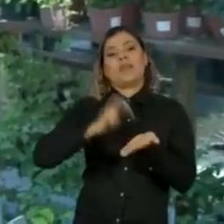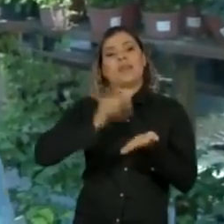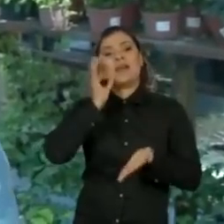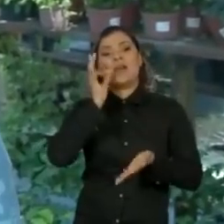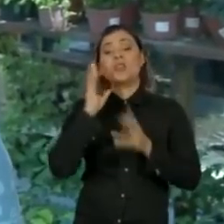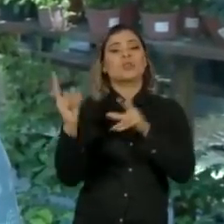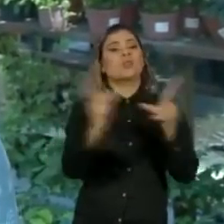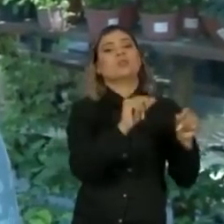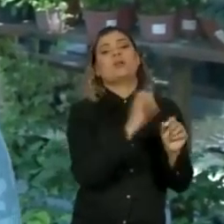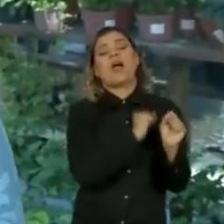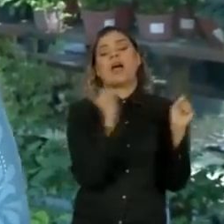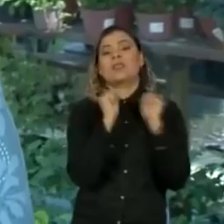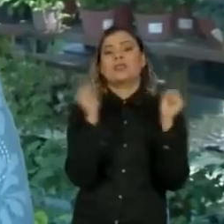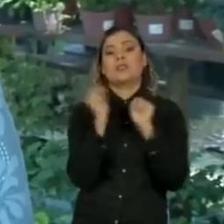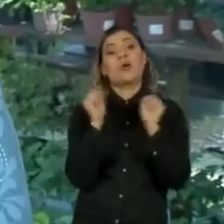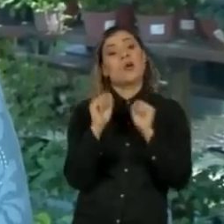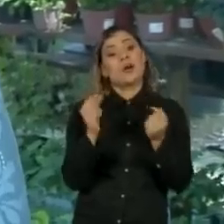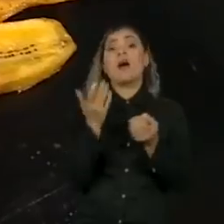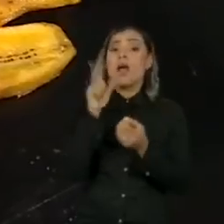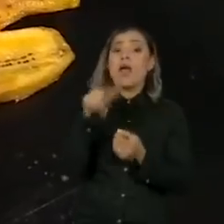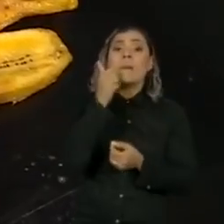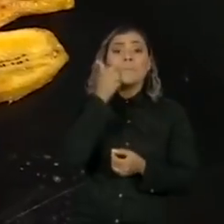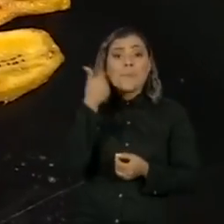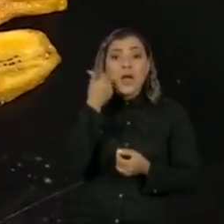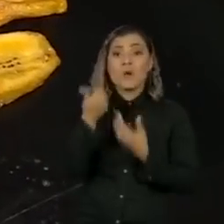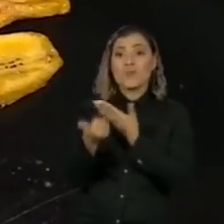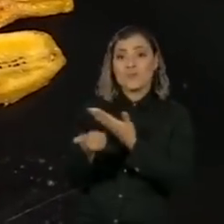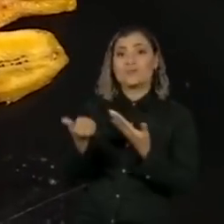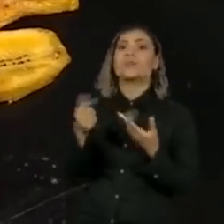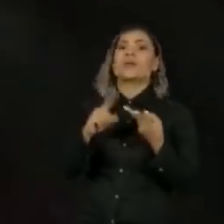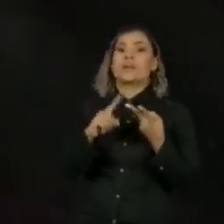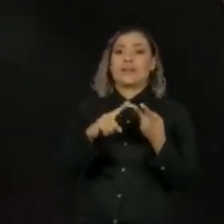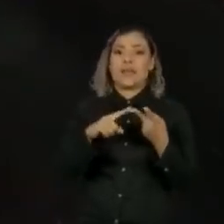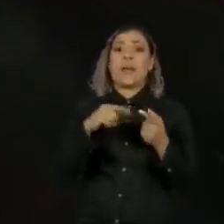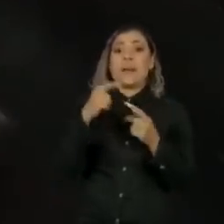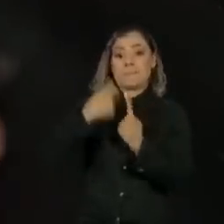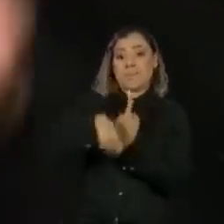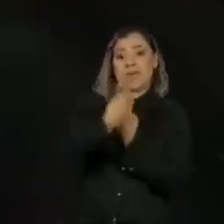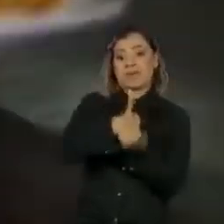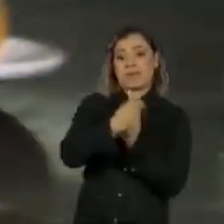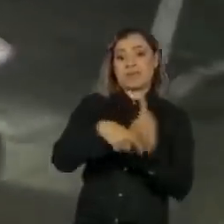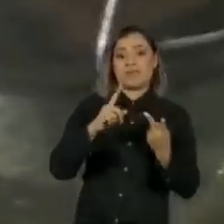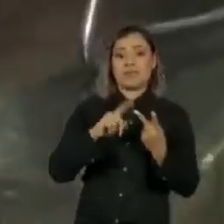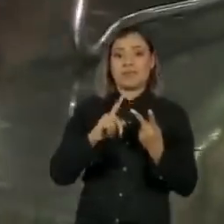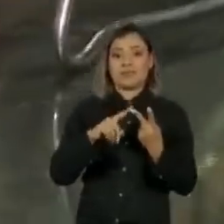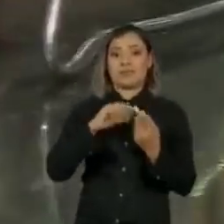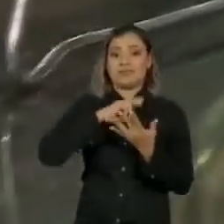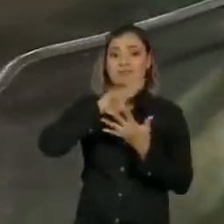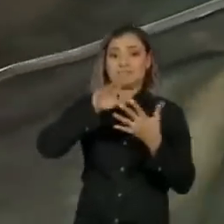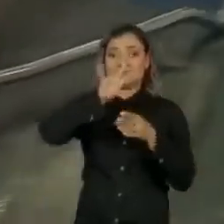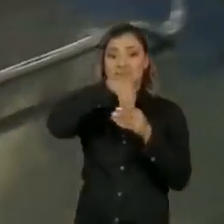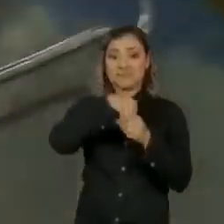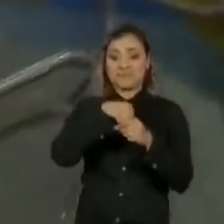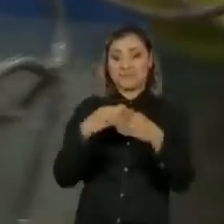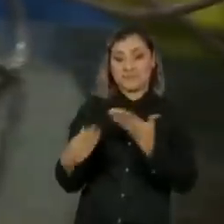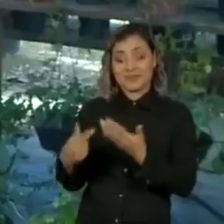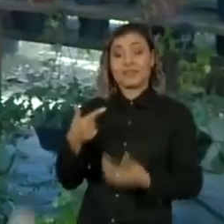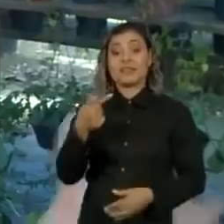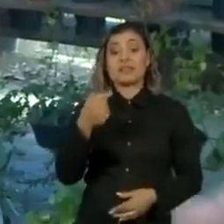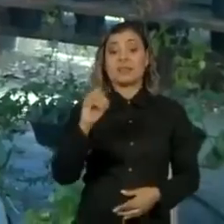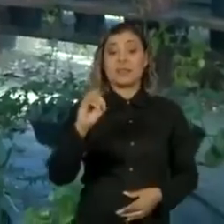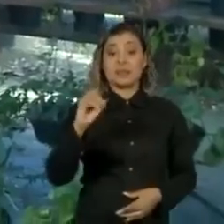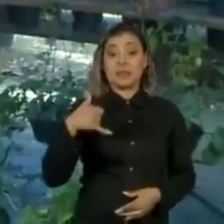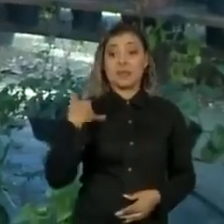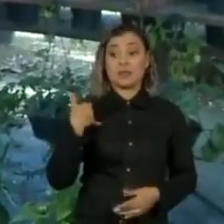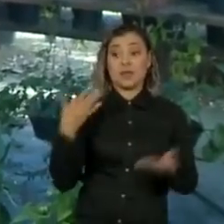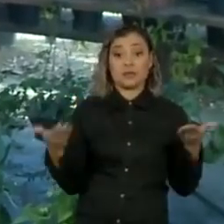É o mais pedido, é o pé na jaca do amazonense, é o x-caboquinho. As pessoas hoje com 70 anos de